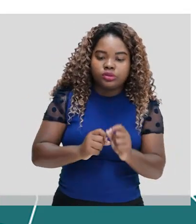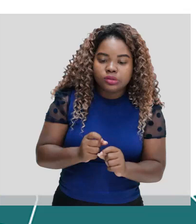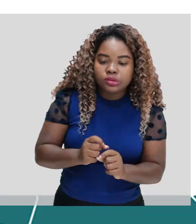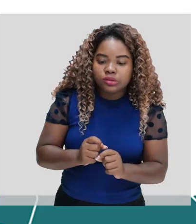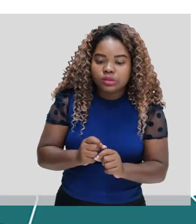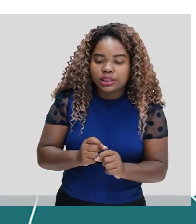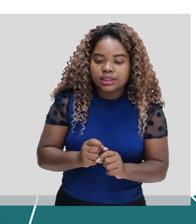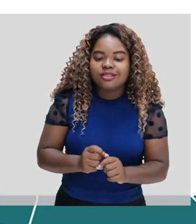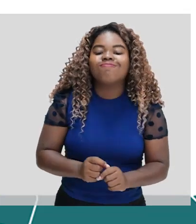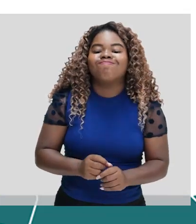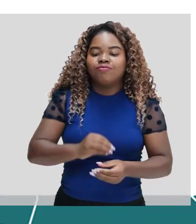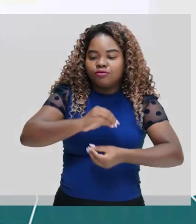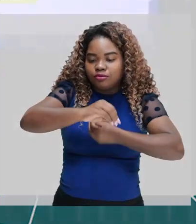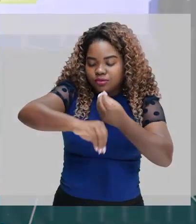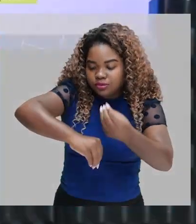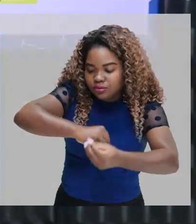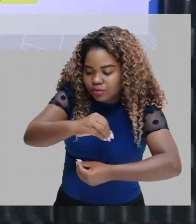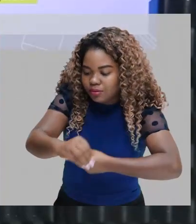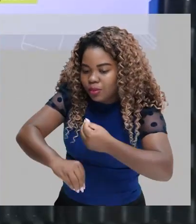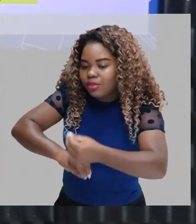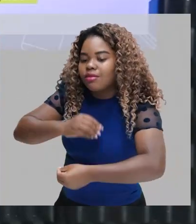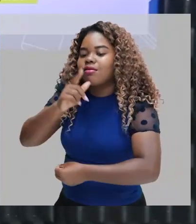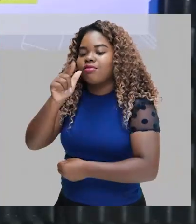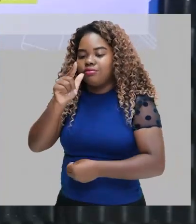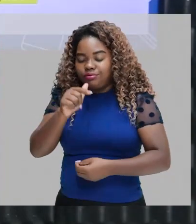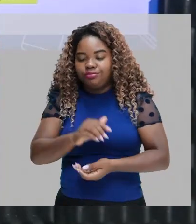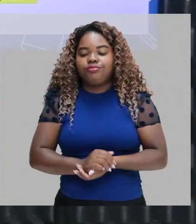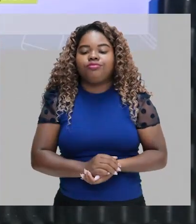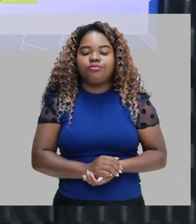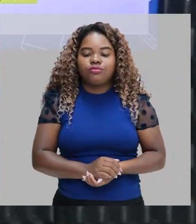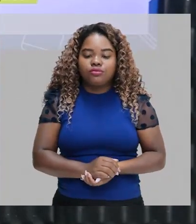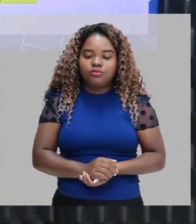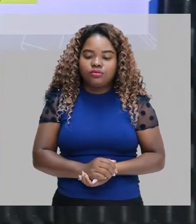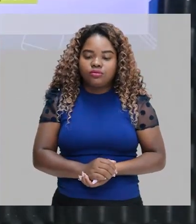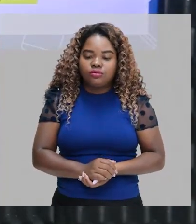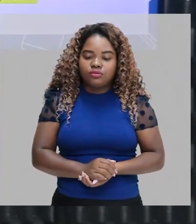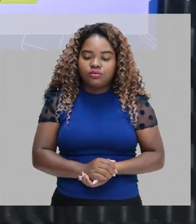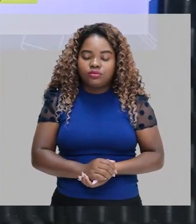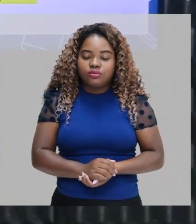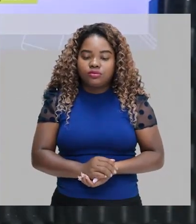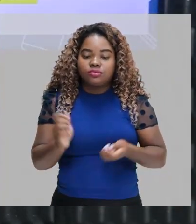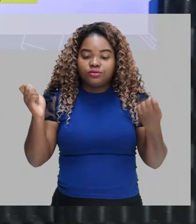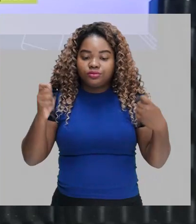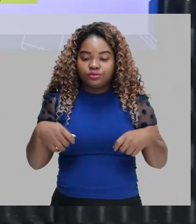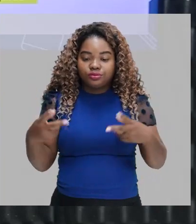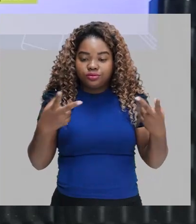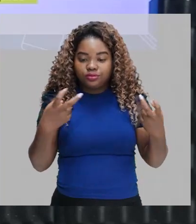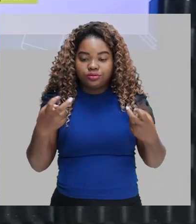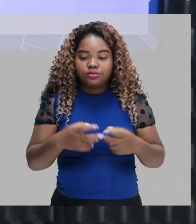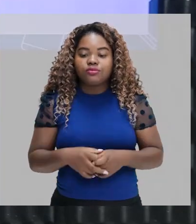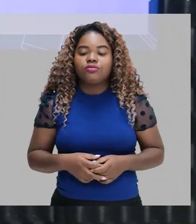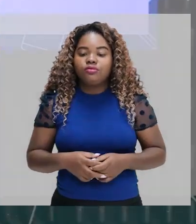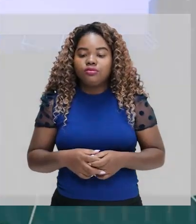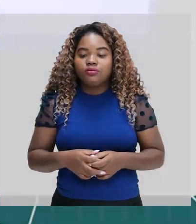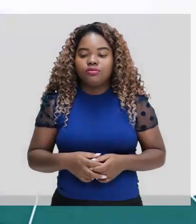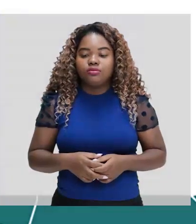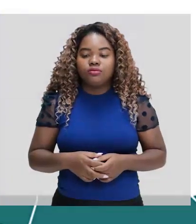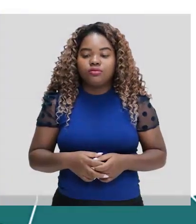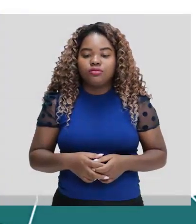se dissolver no líquido. Nós podemos ver essa situação, né, no